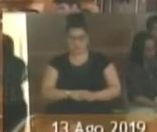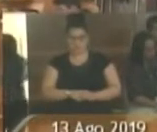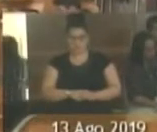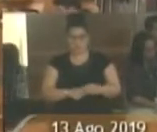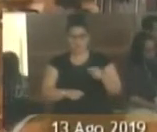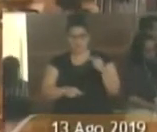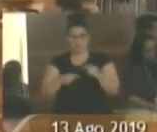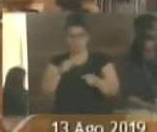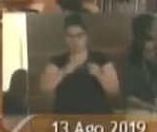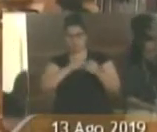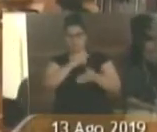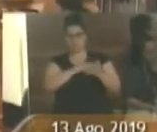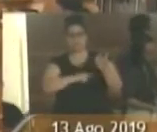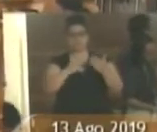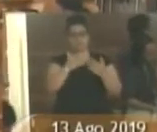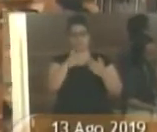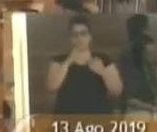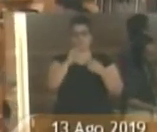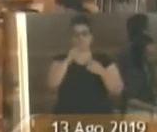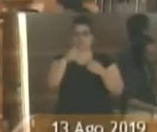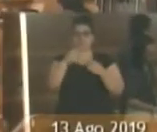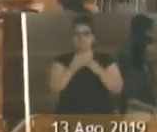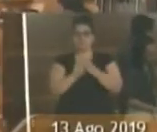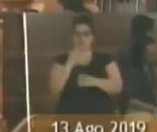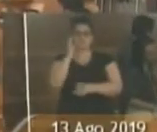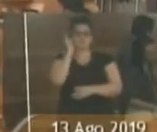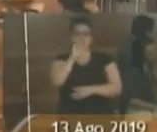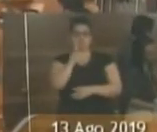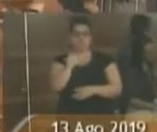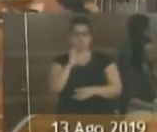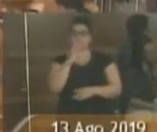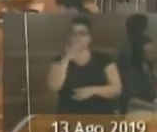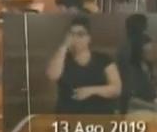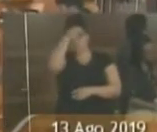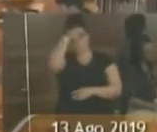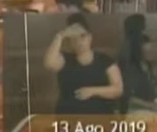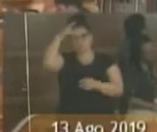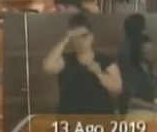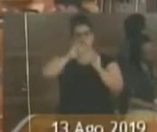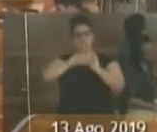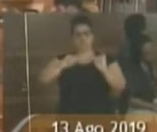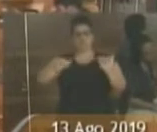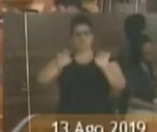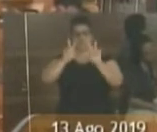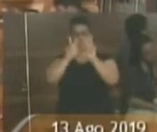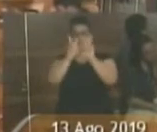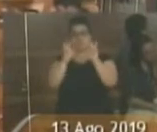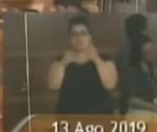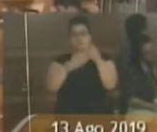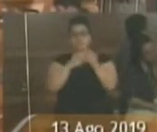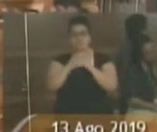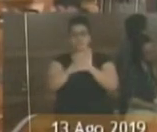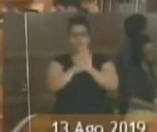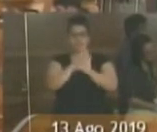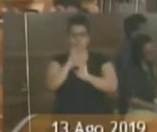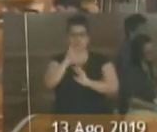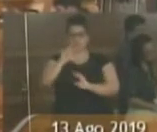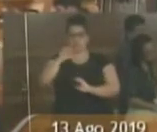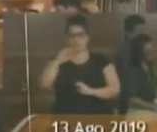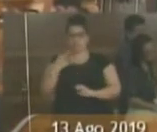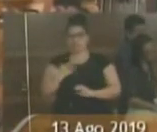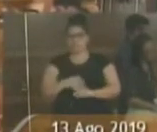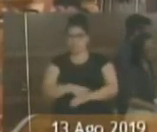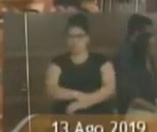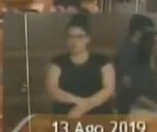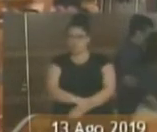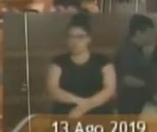Em discussão única, requerimento 287, de autoria do vereador Zé Augusto, solicitando ao prefeito municipal informações a respeito da aplicabilidade da Lei 593.